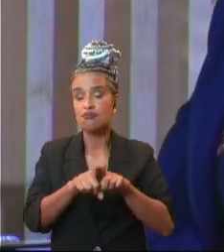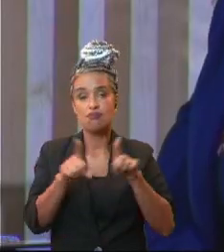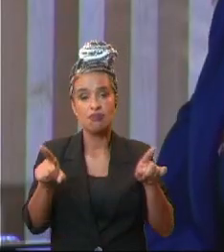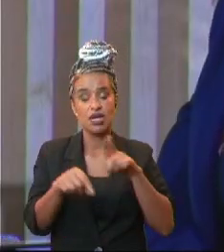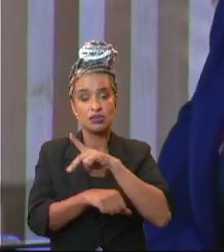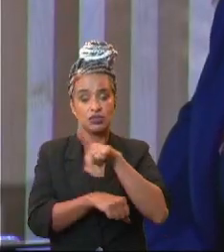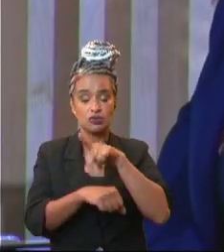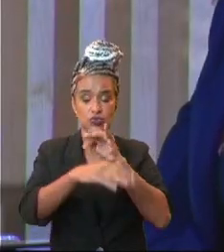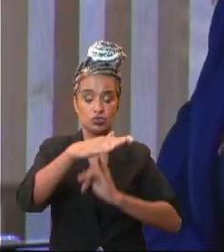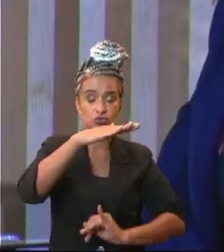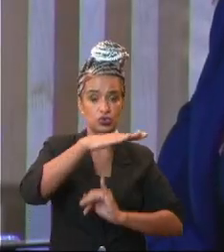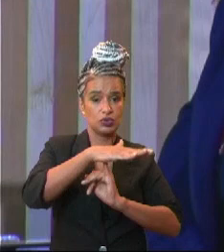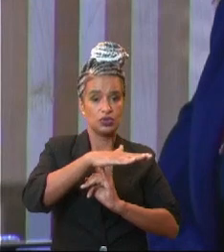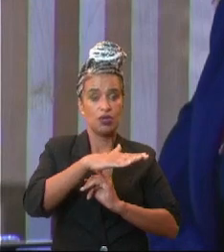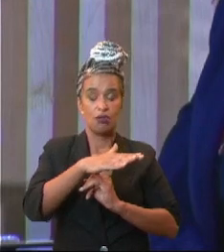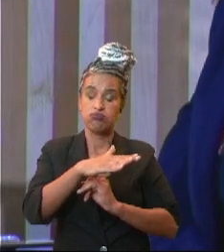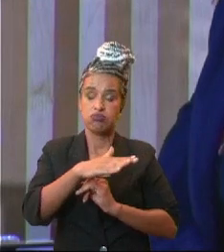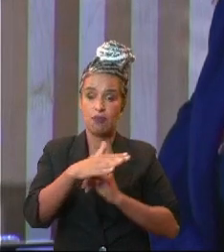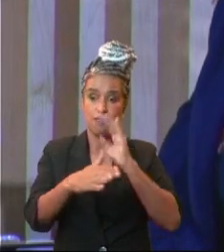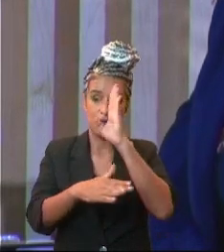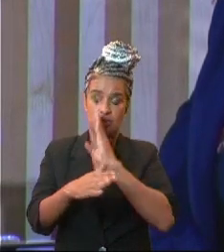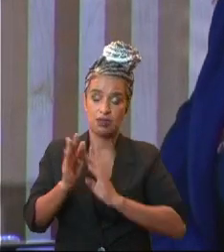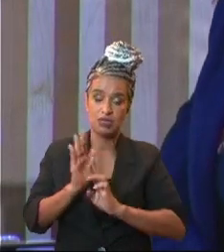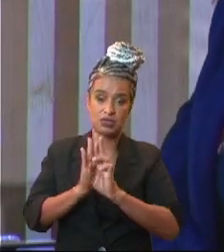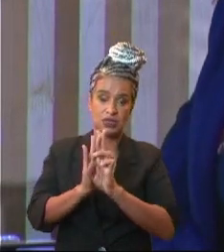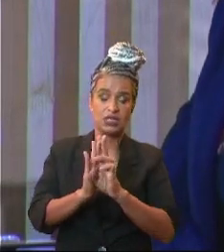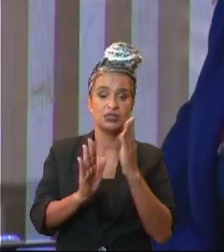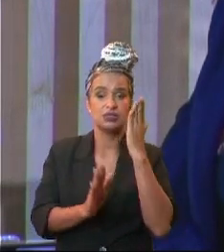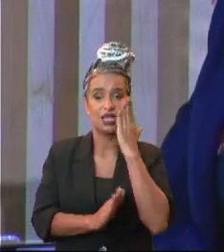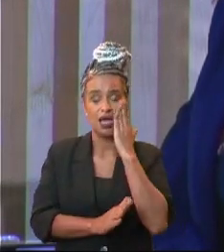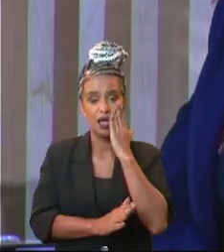Brasil é subrepresentado. Mesmo com as reformas das cotas